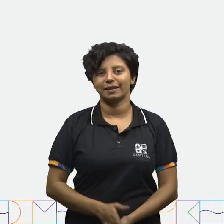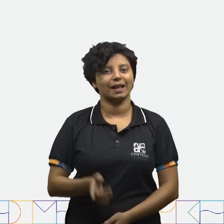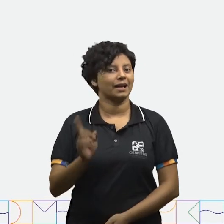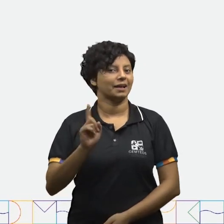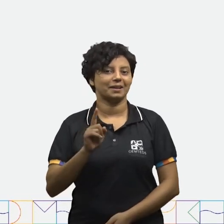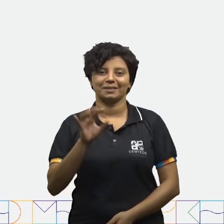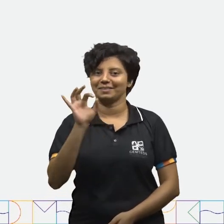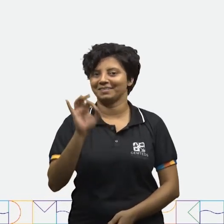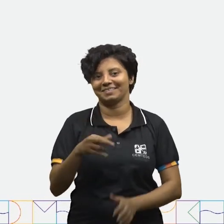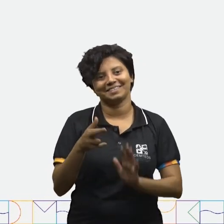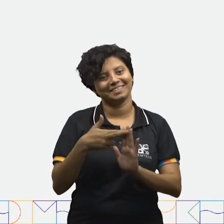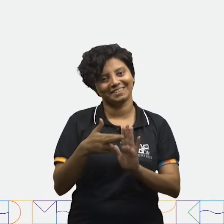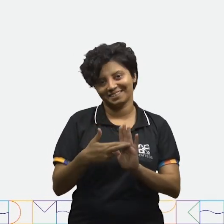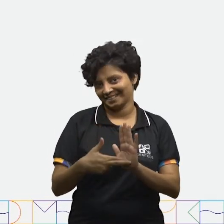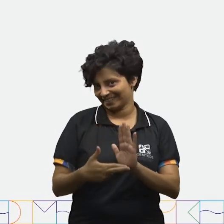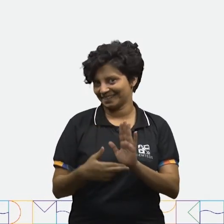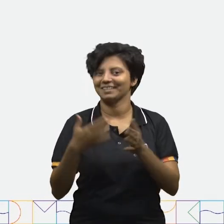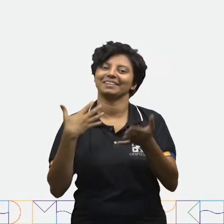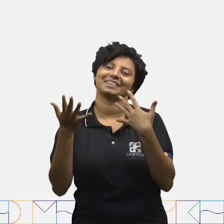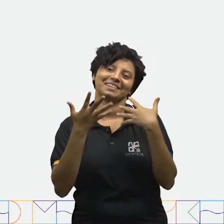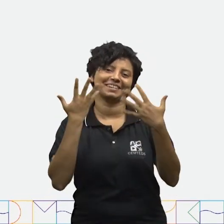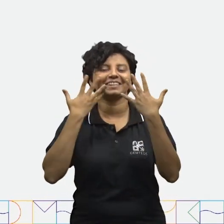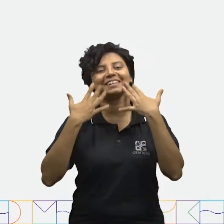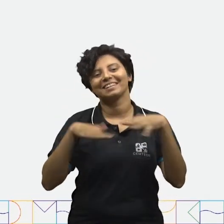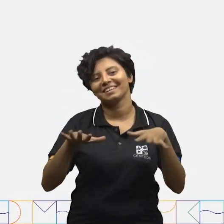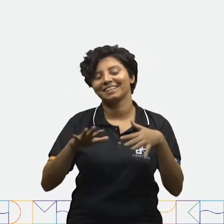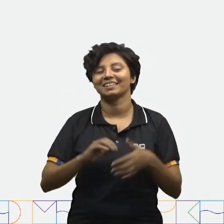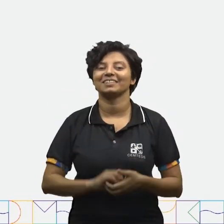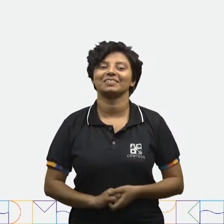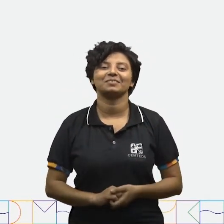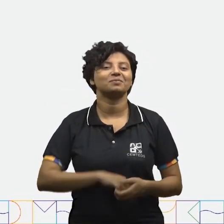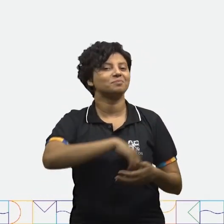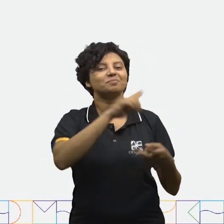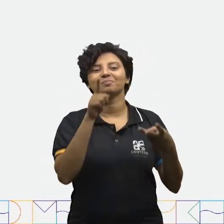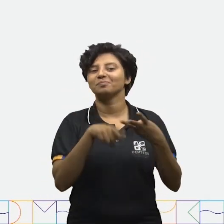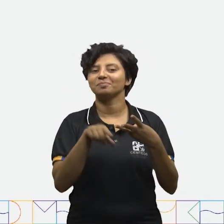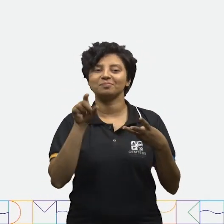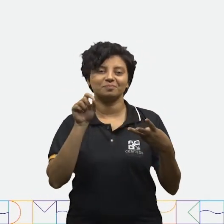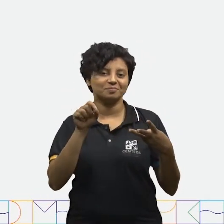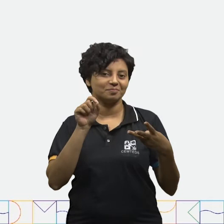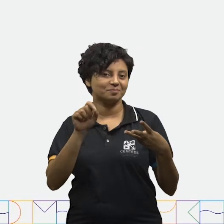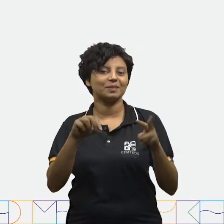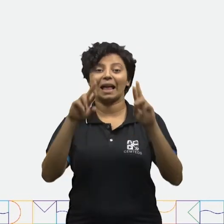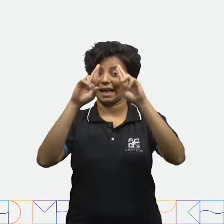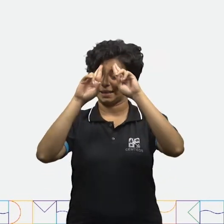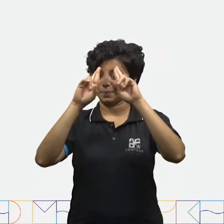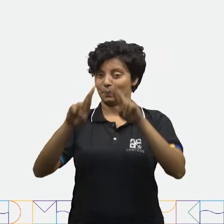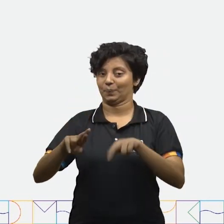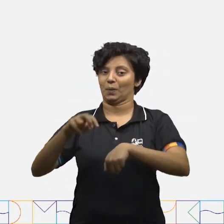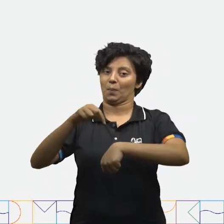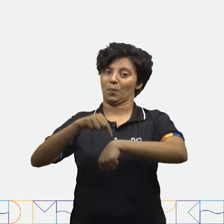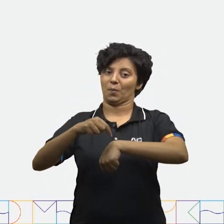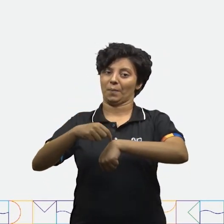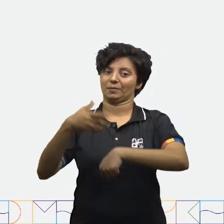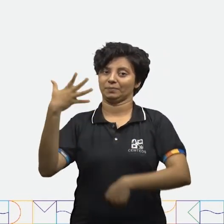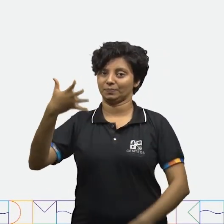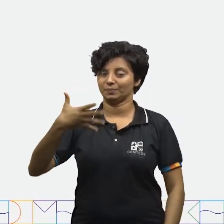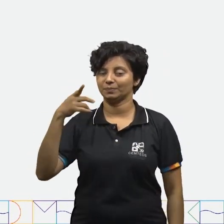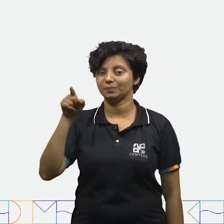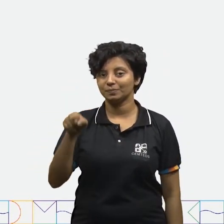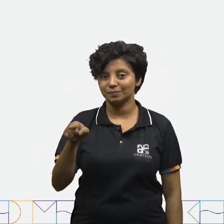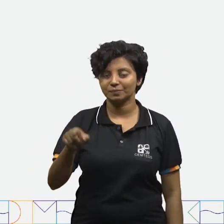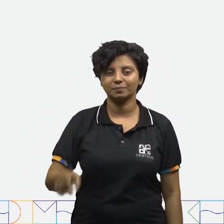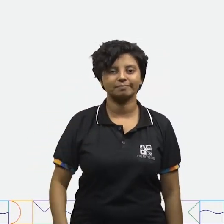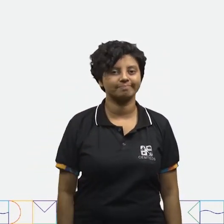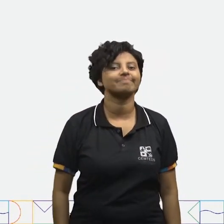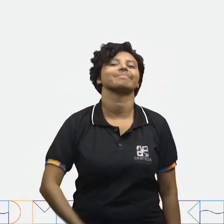Essa não é uma regrinha para uma conversação espontânea de sucesso. E na última opção temos respeite o turno de